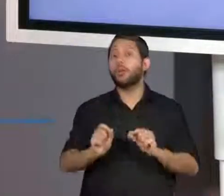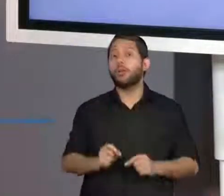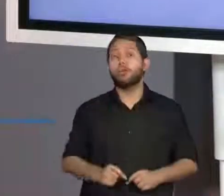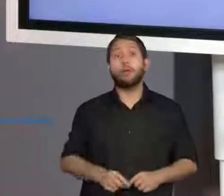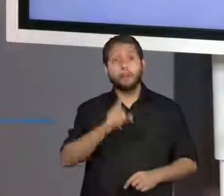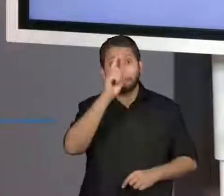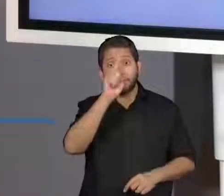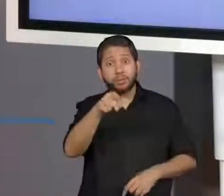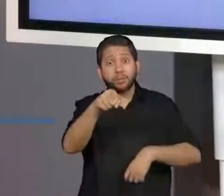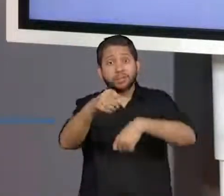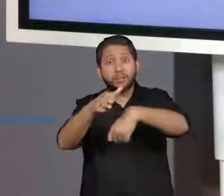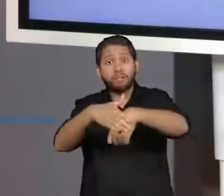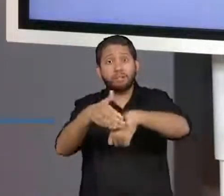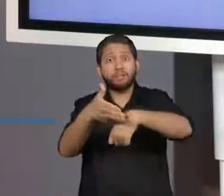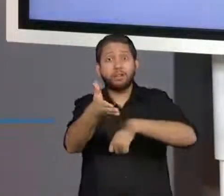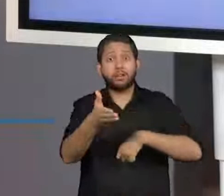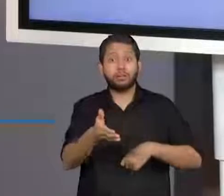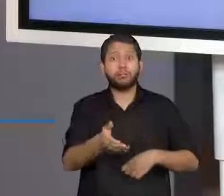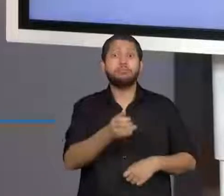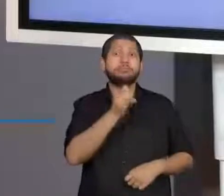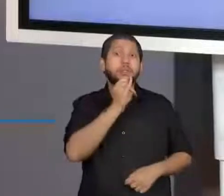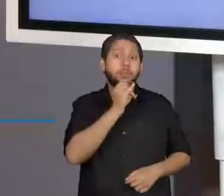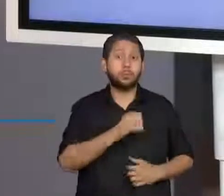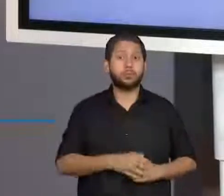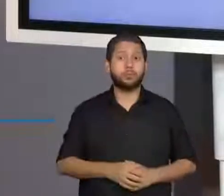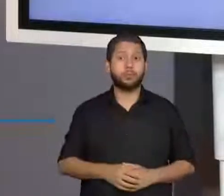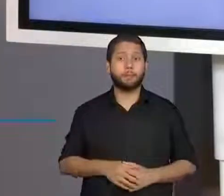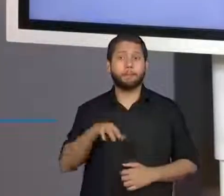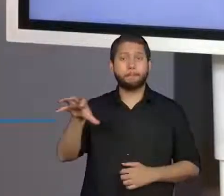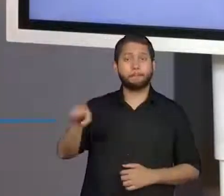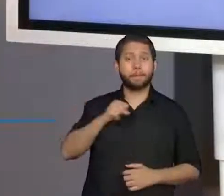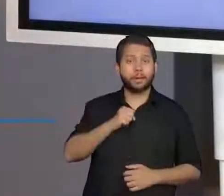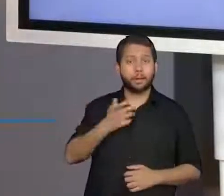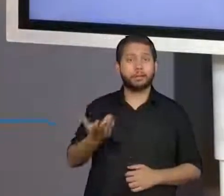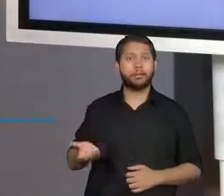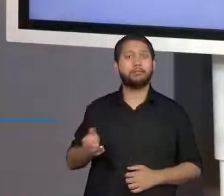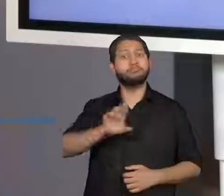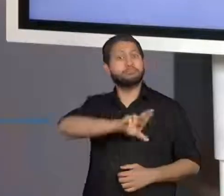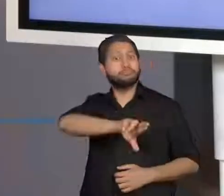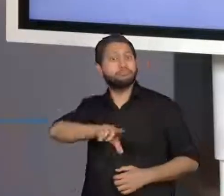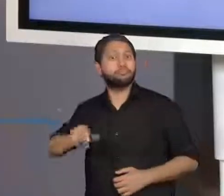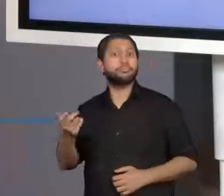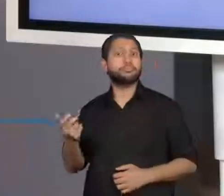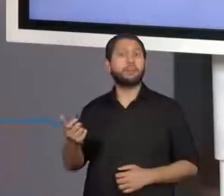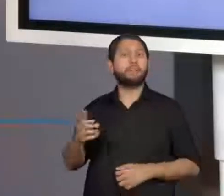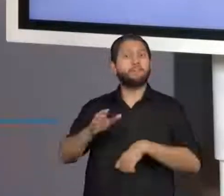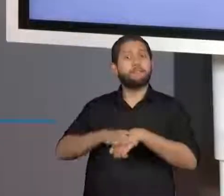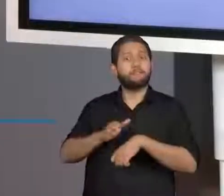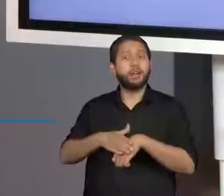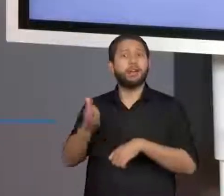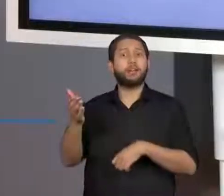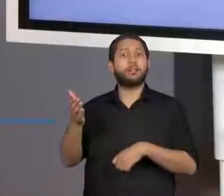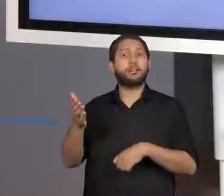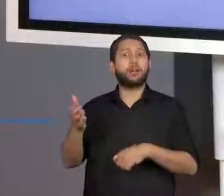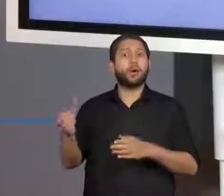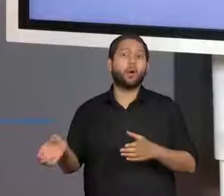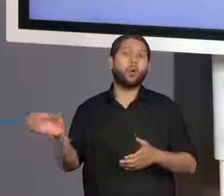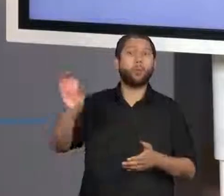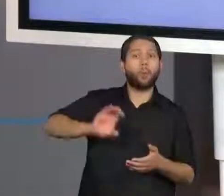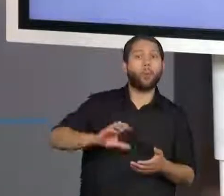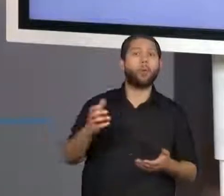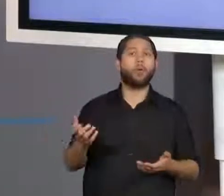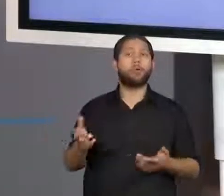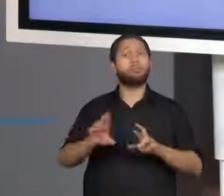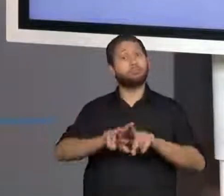né, a pessoa que está sendo descrita, narrada em algum texto, em alguma situação, ela está realizando. E essas ações podem ser